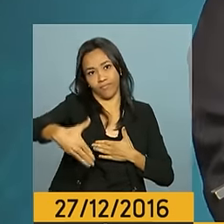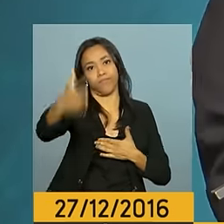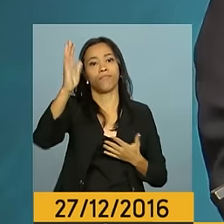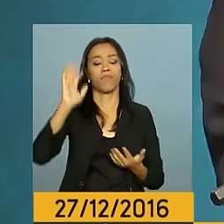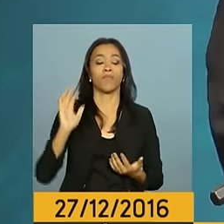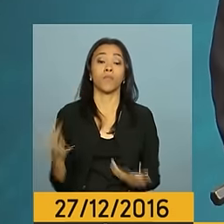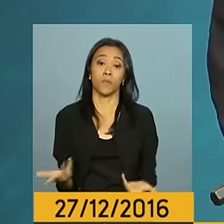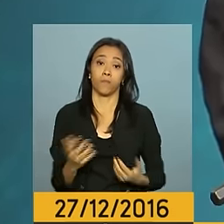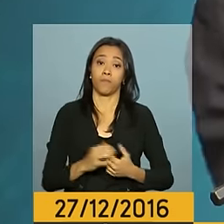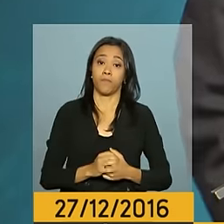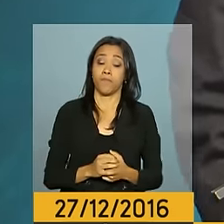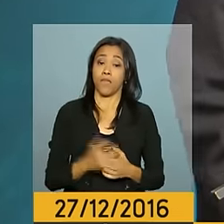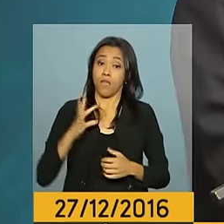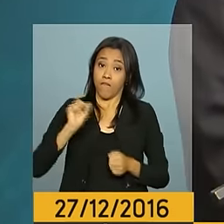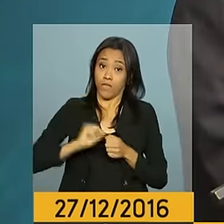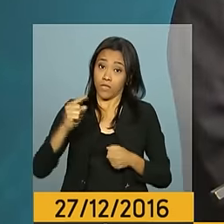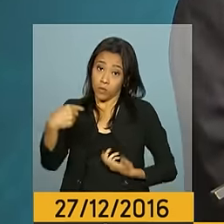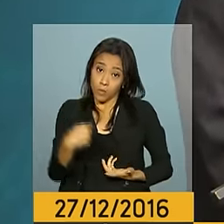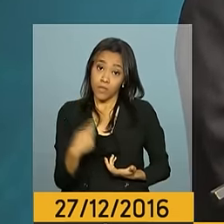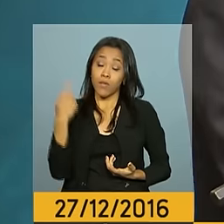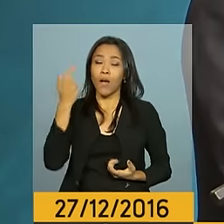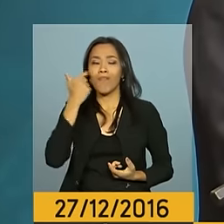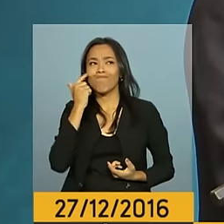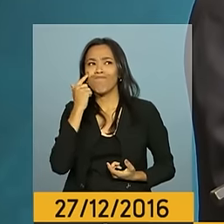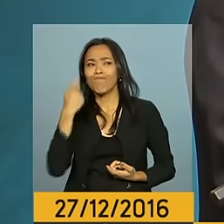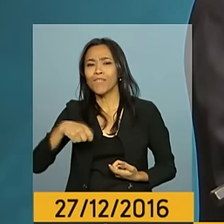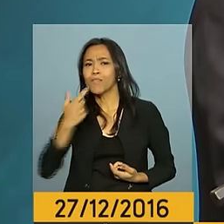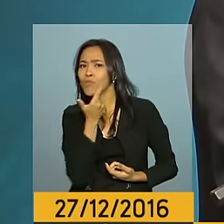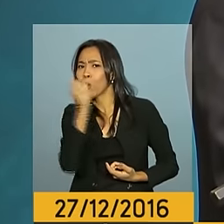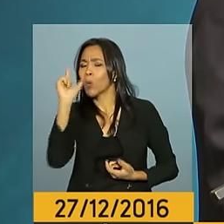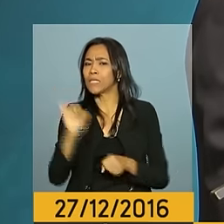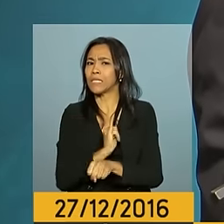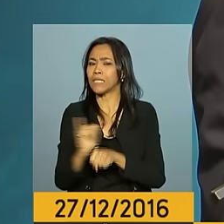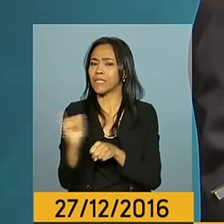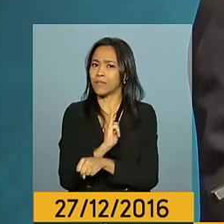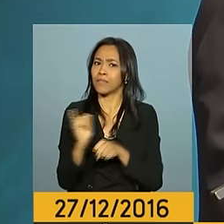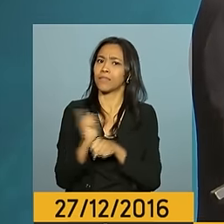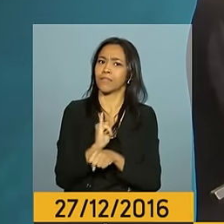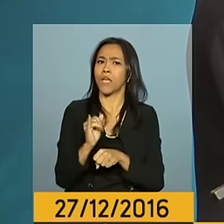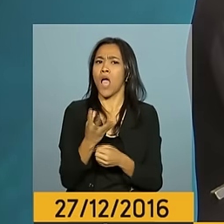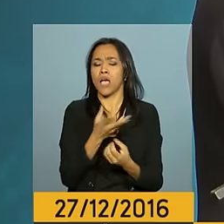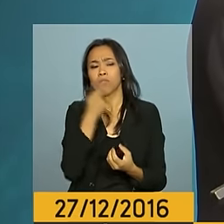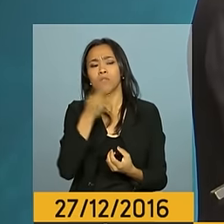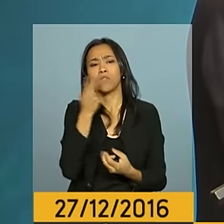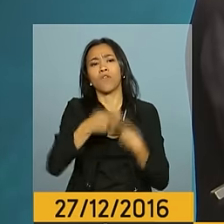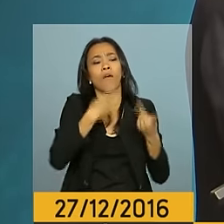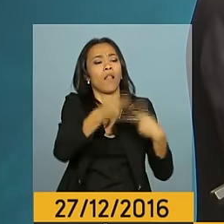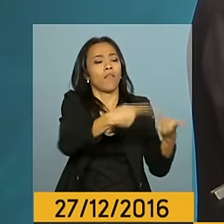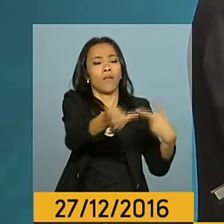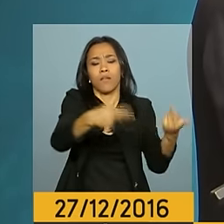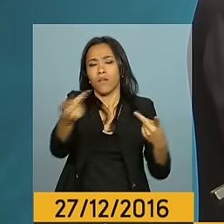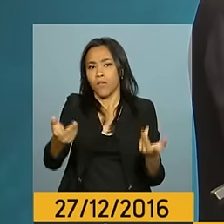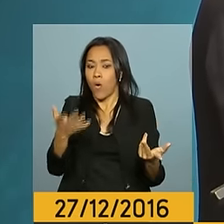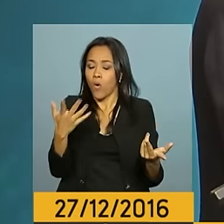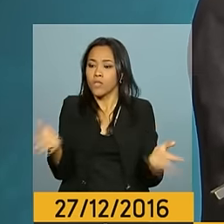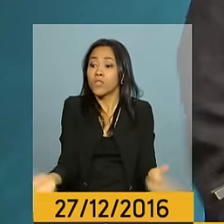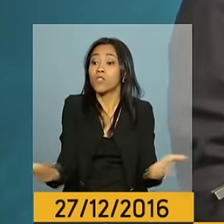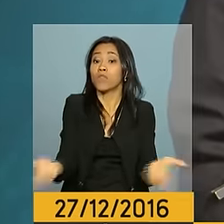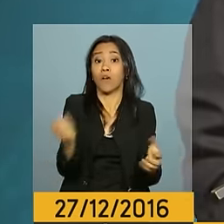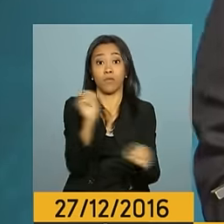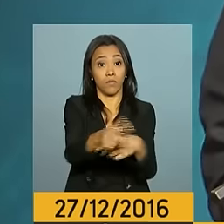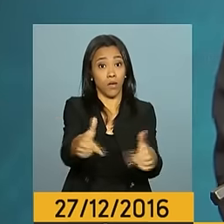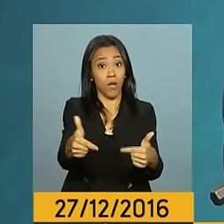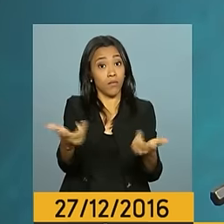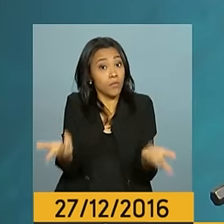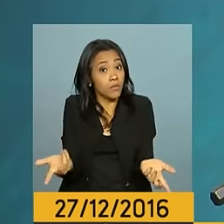fazer isso nós dissemos precisamos de outras medidas que estão sendo tomadas muita gente diz olhe para incentivar o emprego